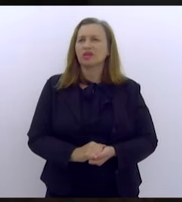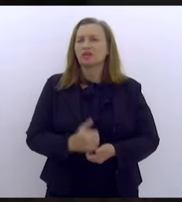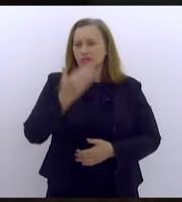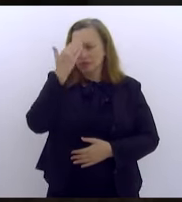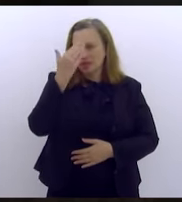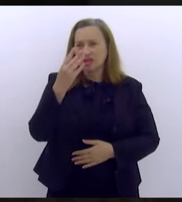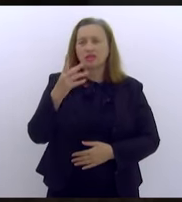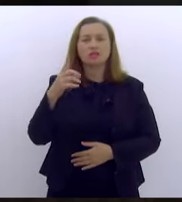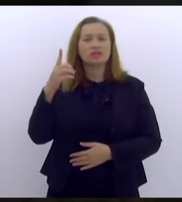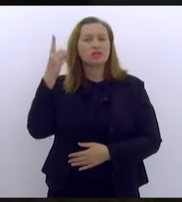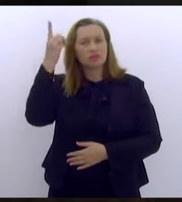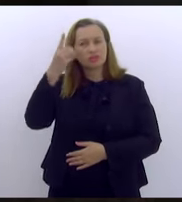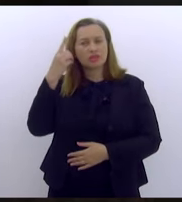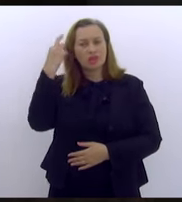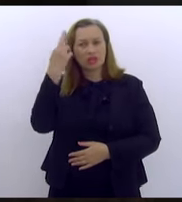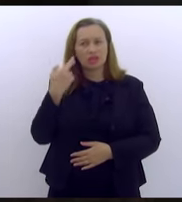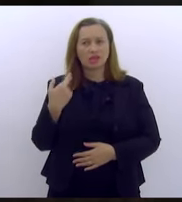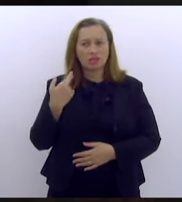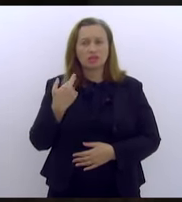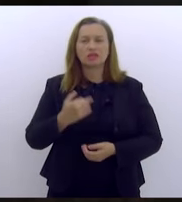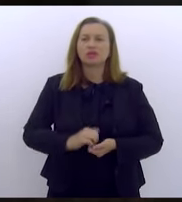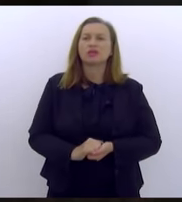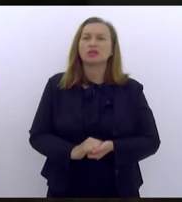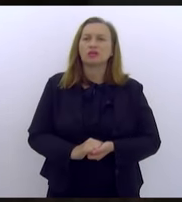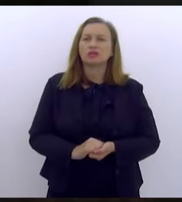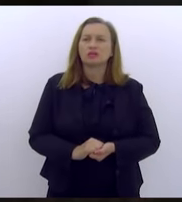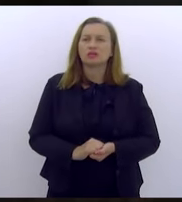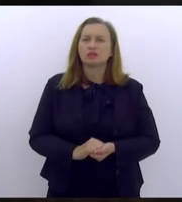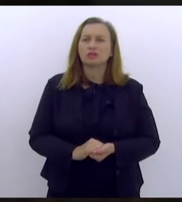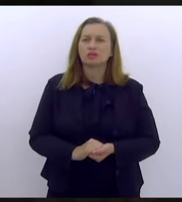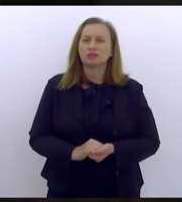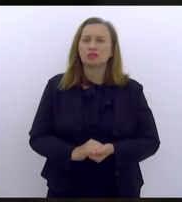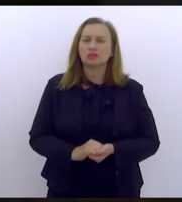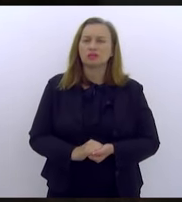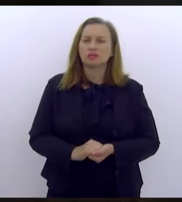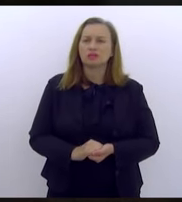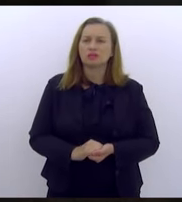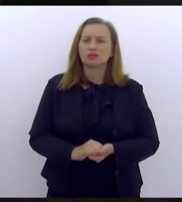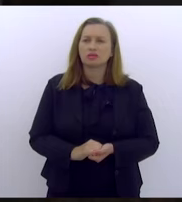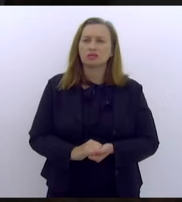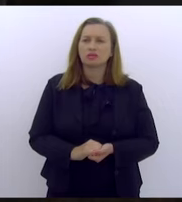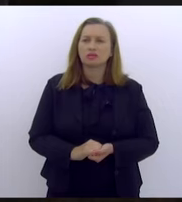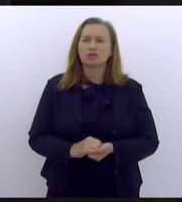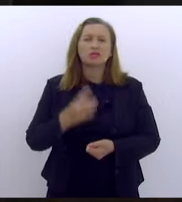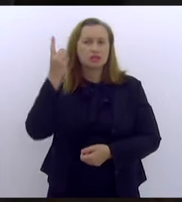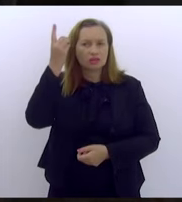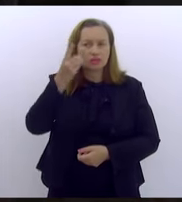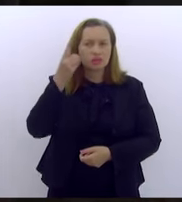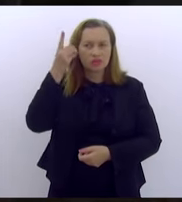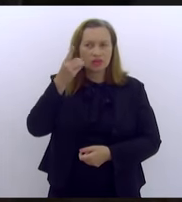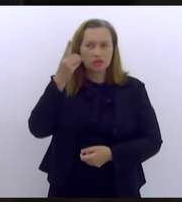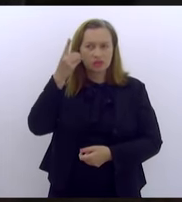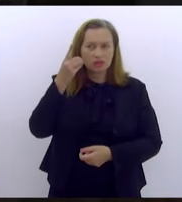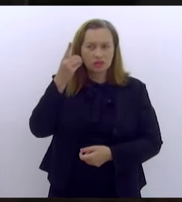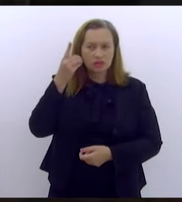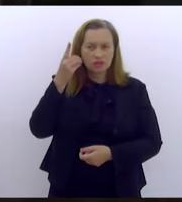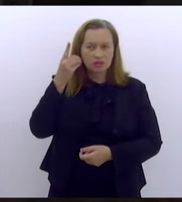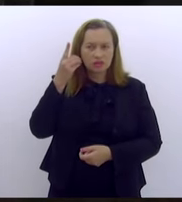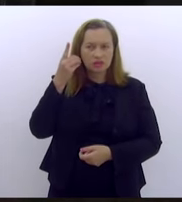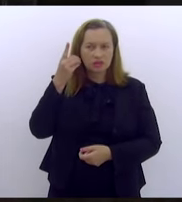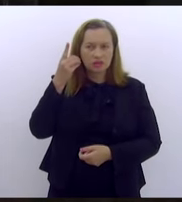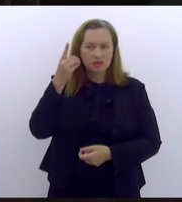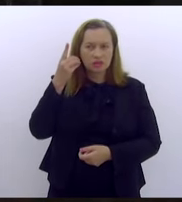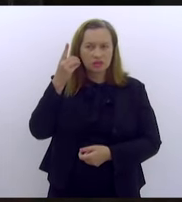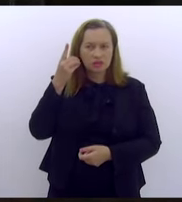Obrigado, nossa nobre deputada Renata Souza. Nosso nobre deputado Luiz Paulo da Rocha.